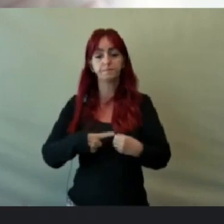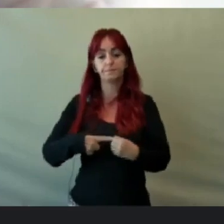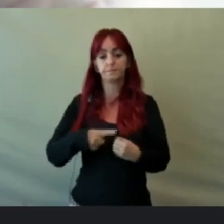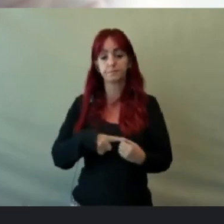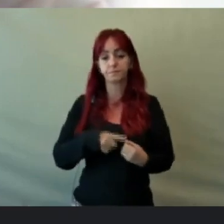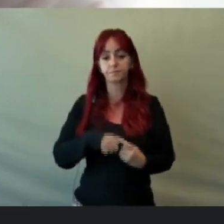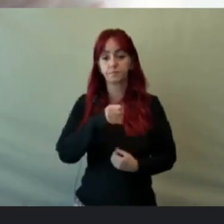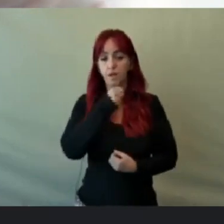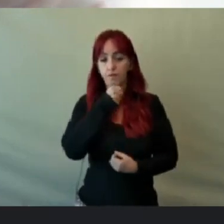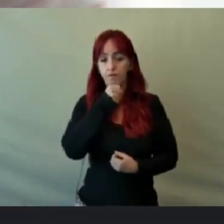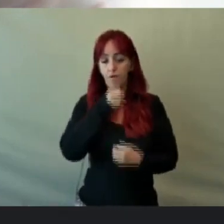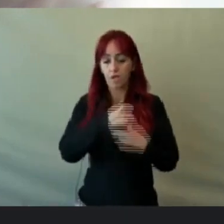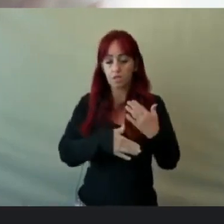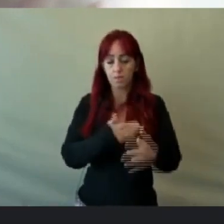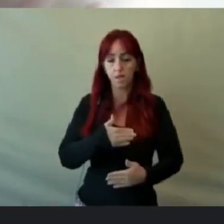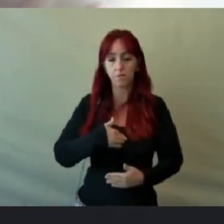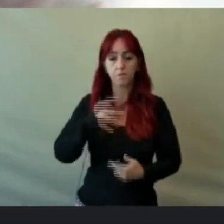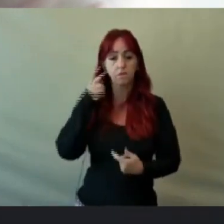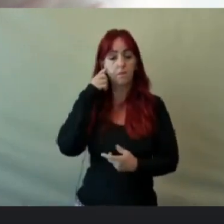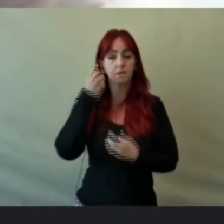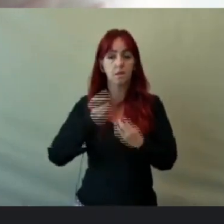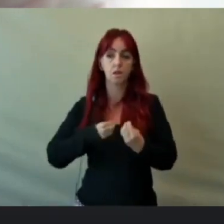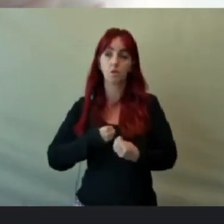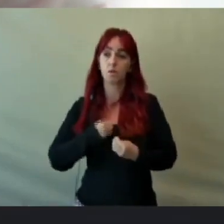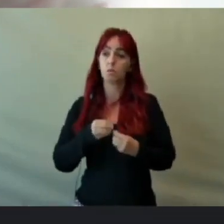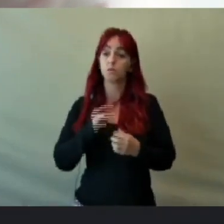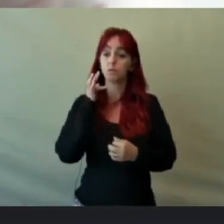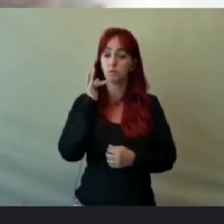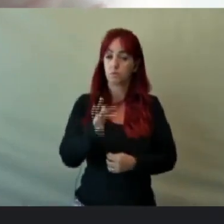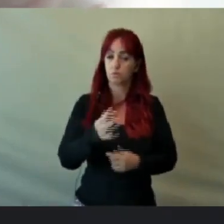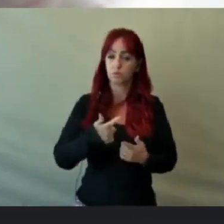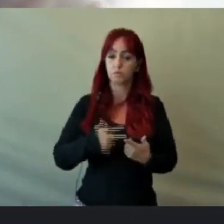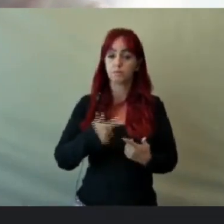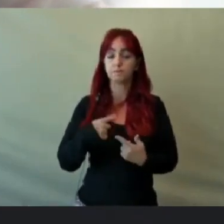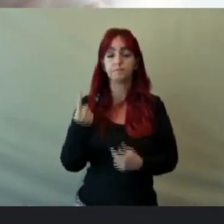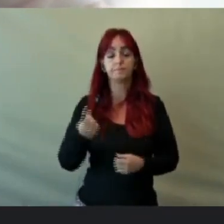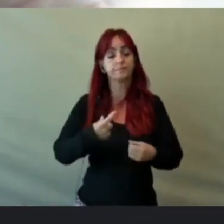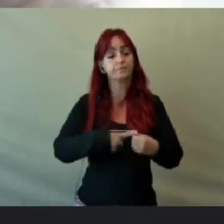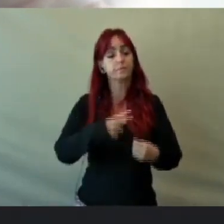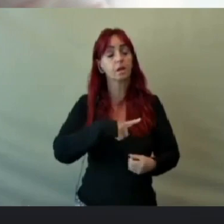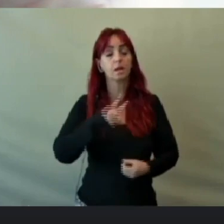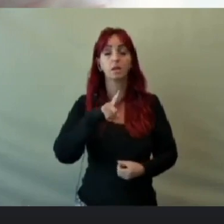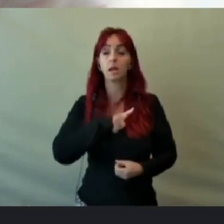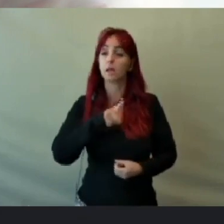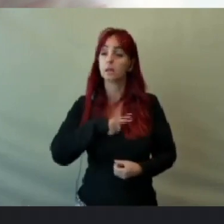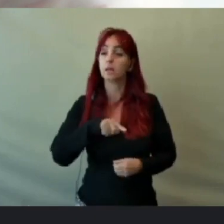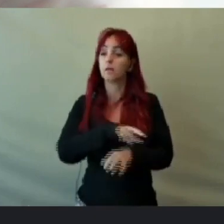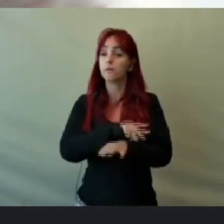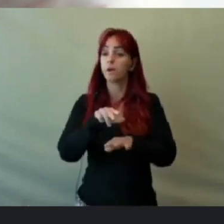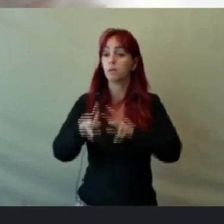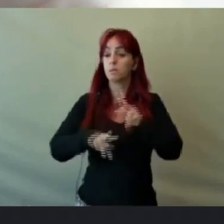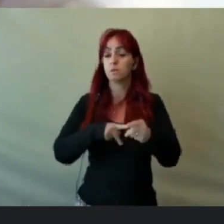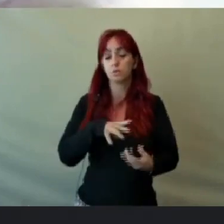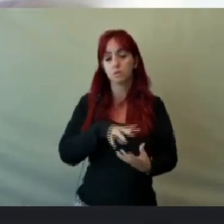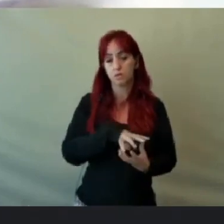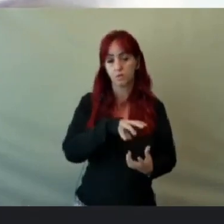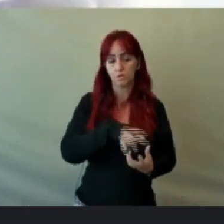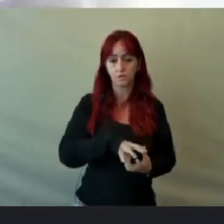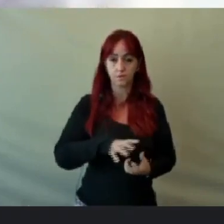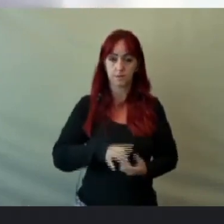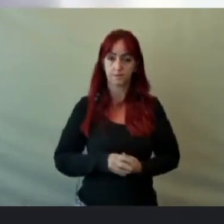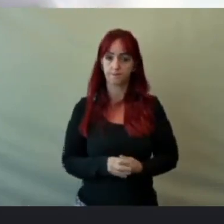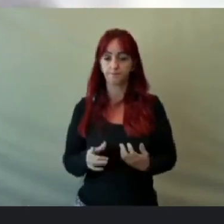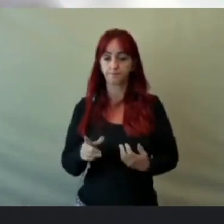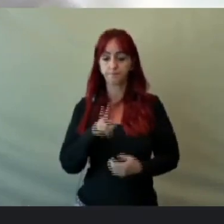cidade já está envelhecida nós temos hoje 20% das pessoas da nossa cidade idosas eu tenho certeza que